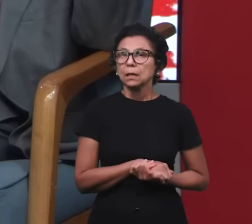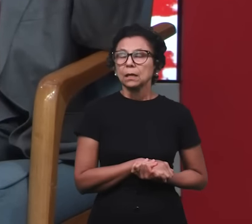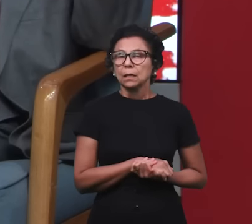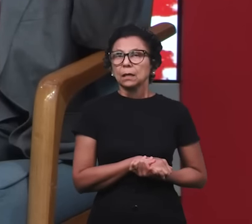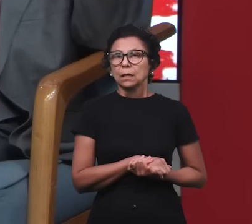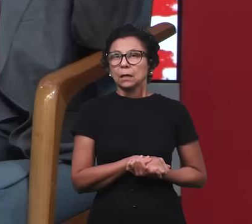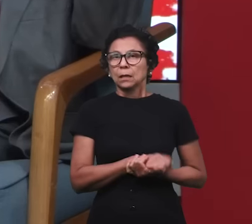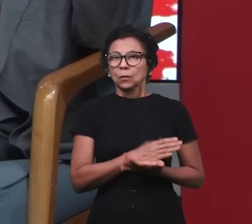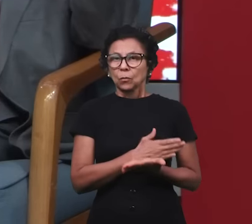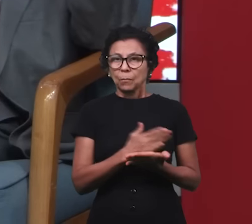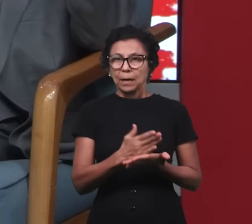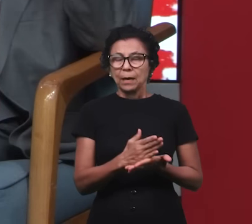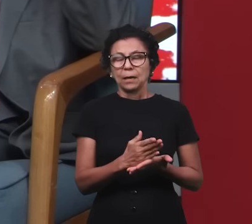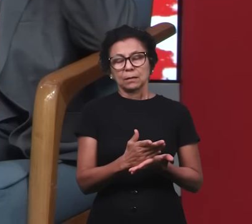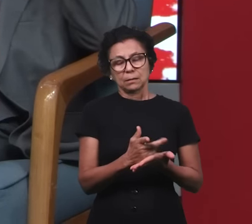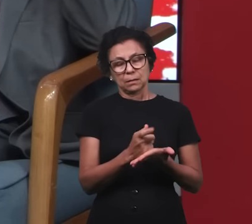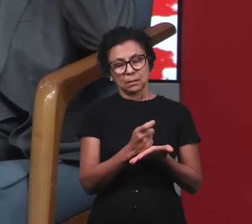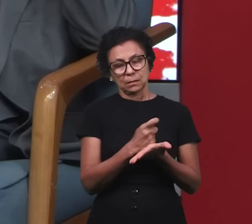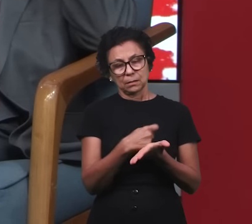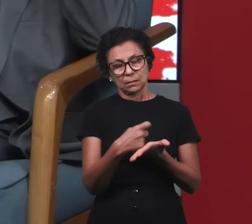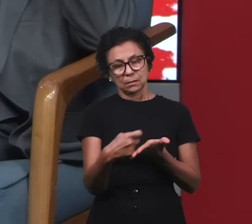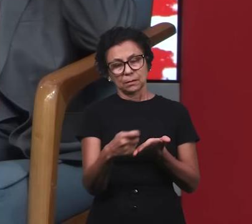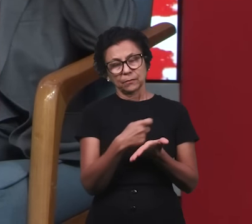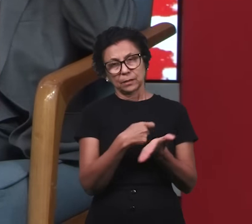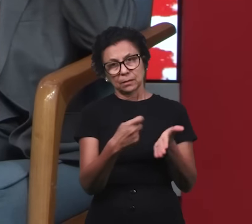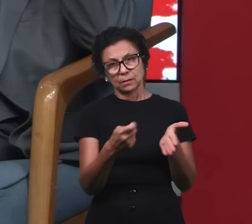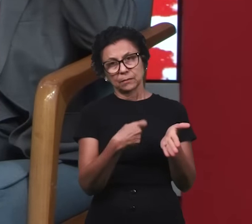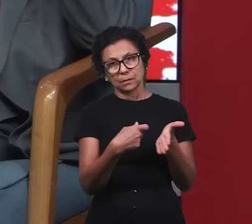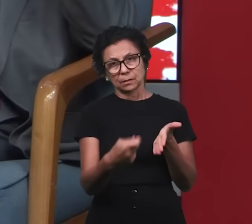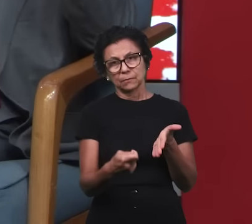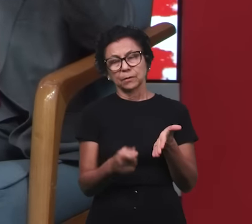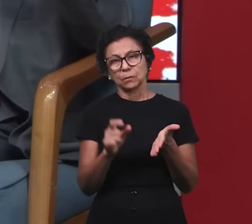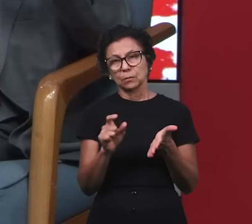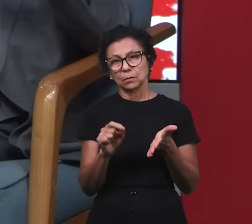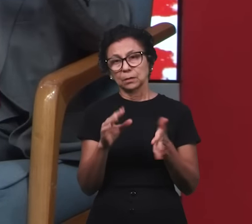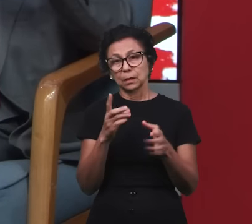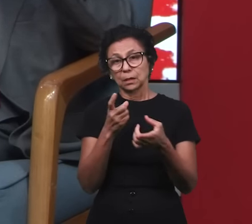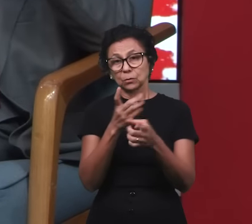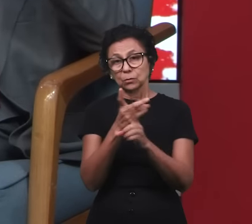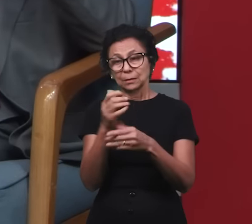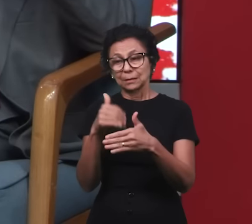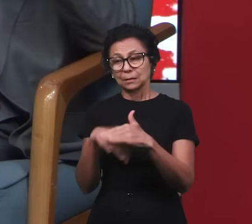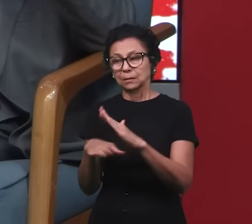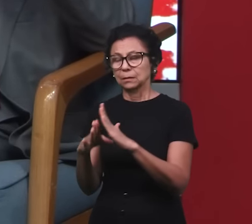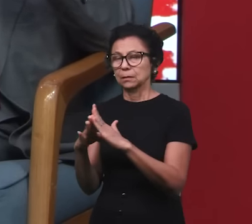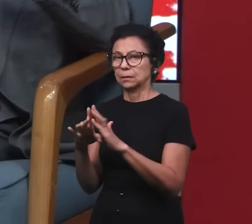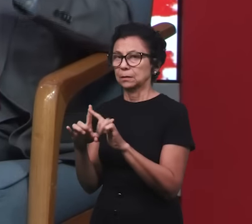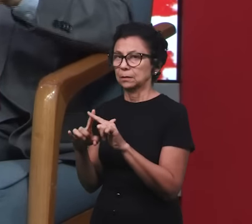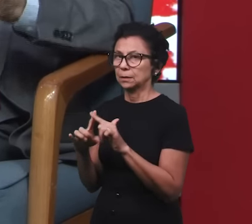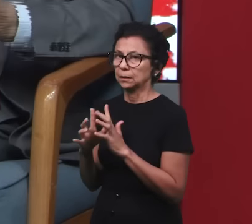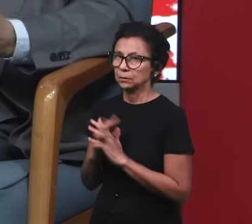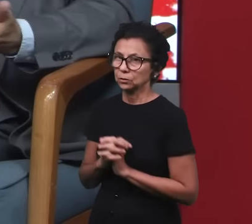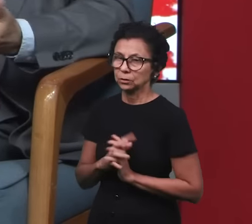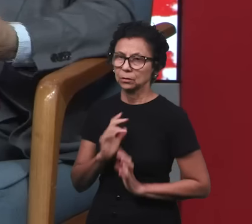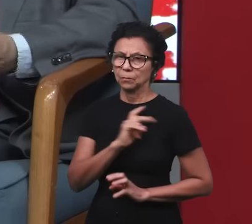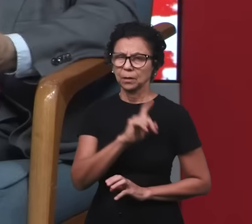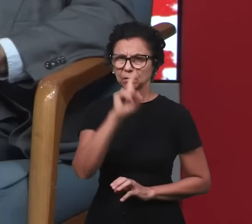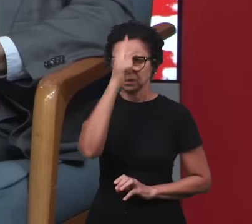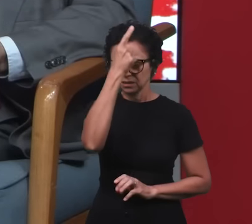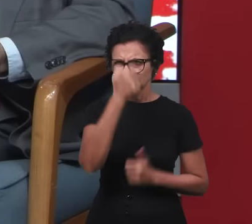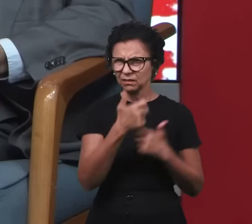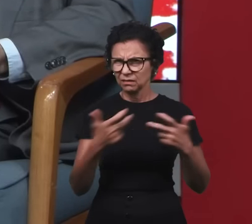sobre a doutrina na igreja, ele cria alguma coisa?